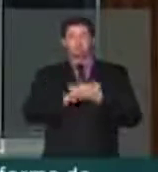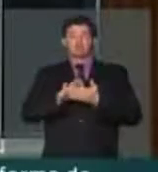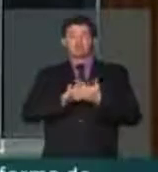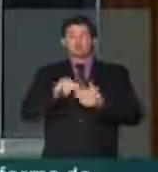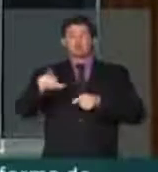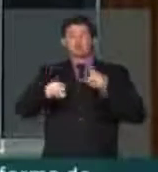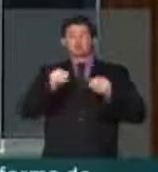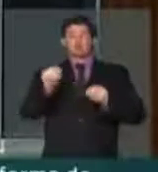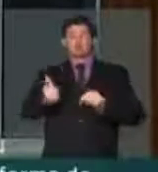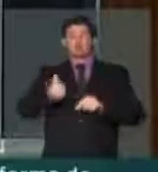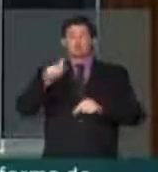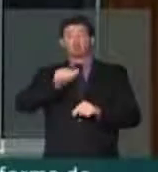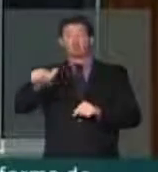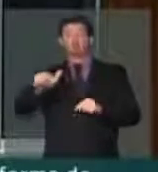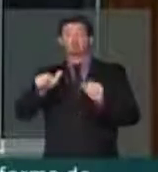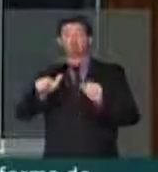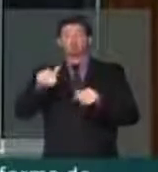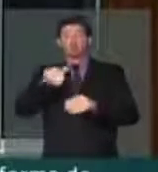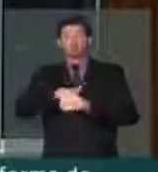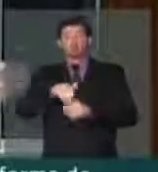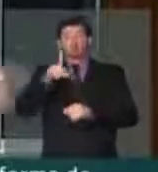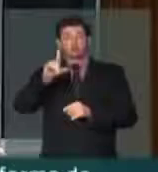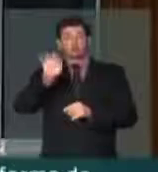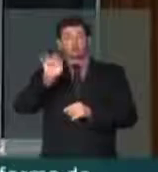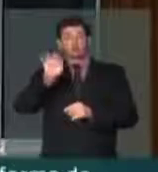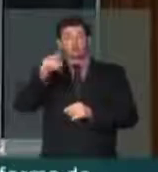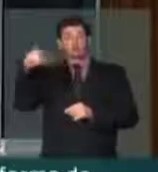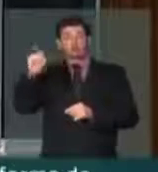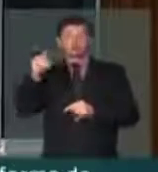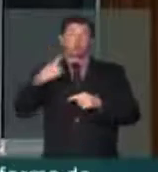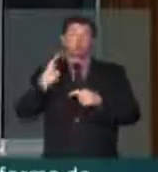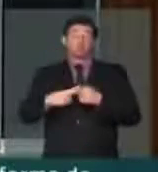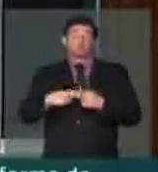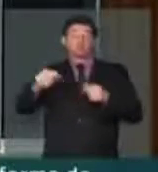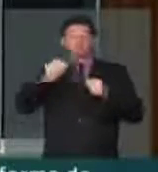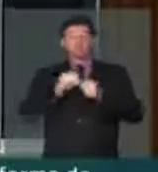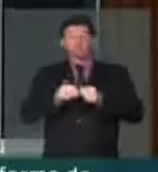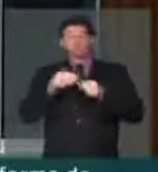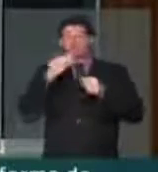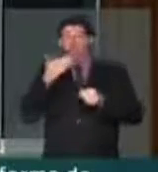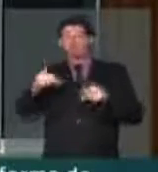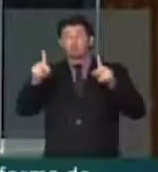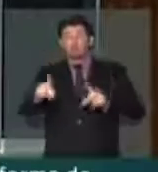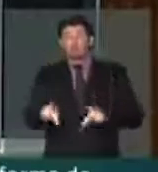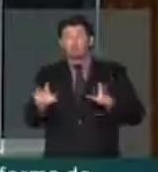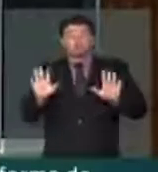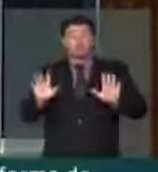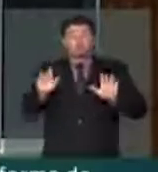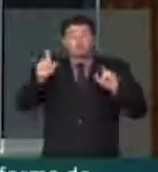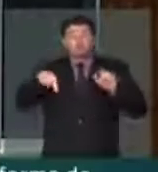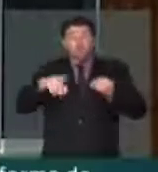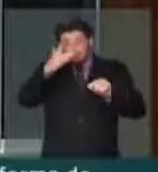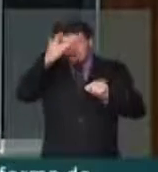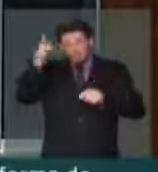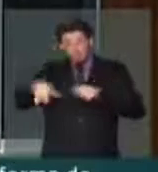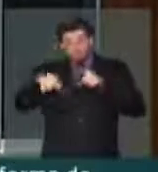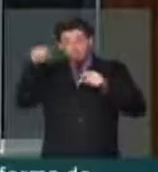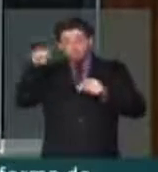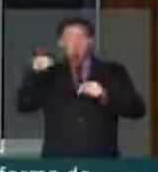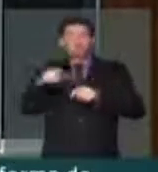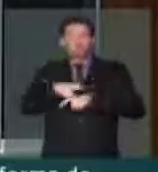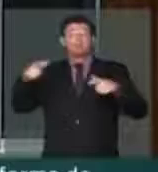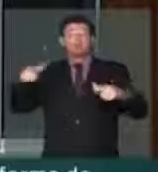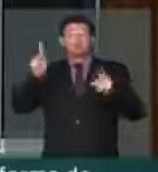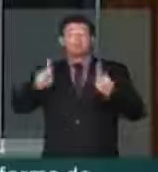outra alternativa melhor do que o voto distritão, porque traz para a casa do povo exatamente aqueles que foram escolhidos